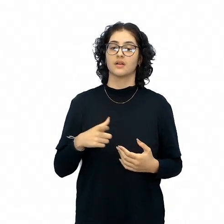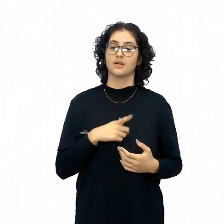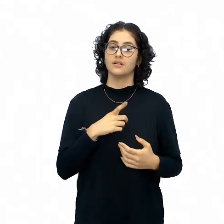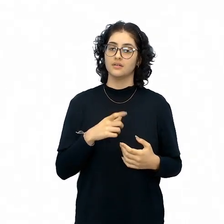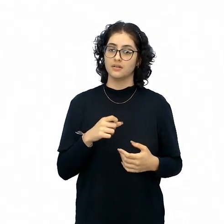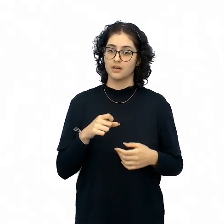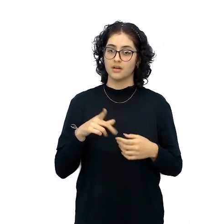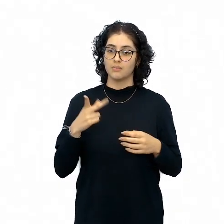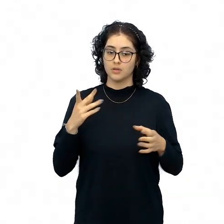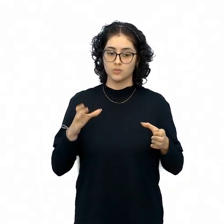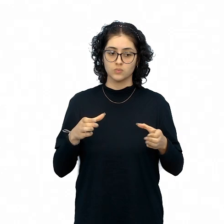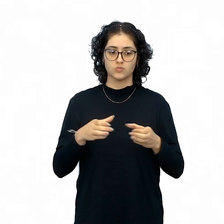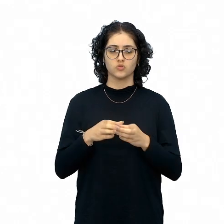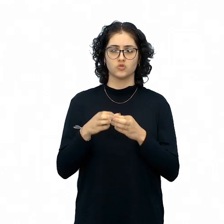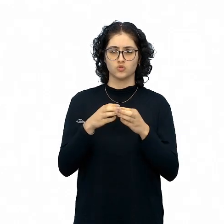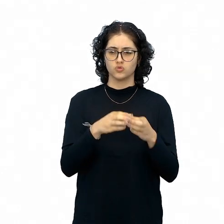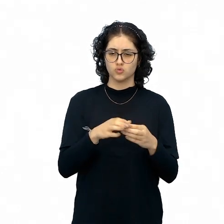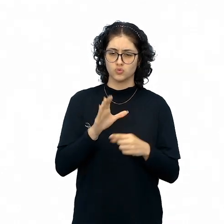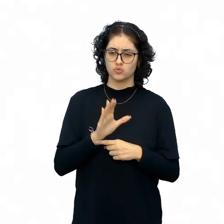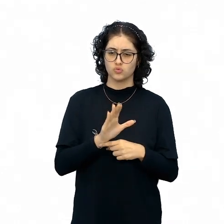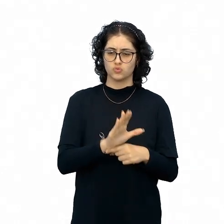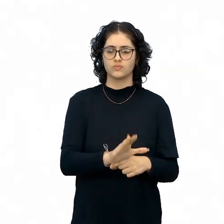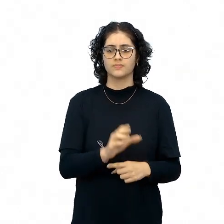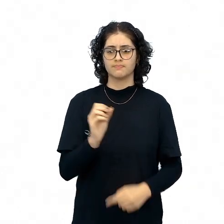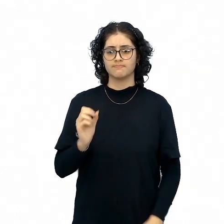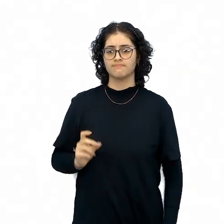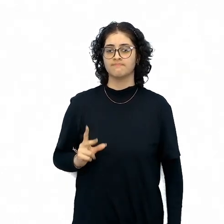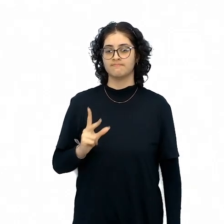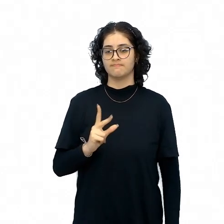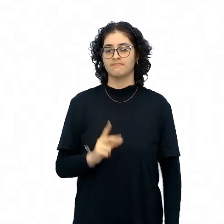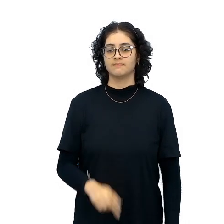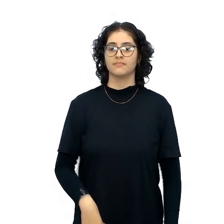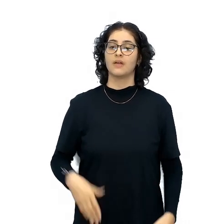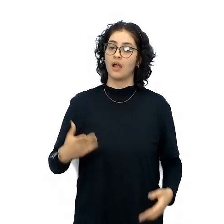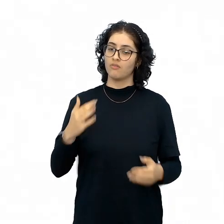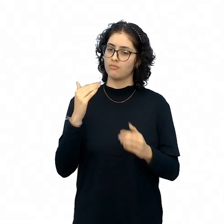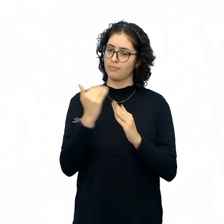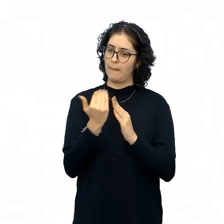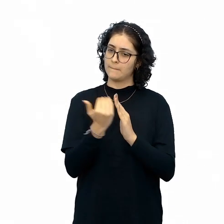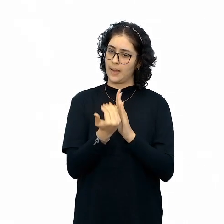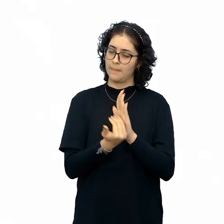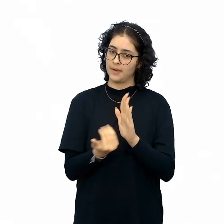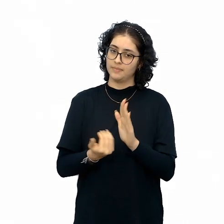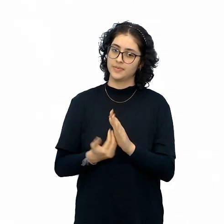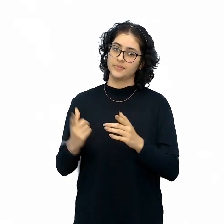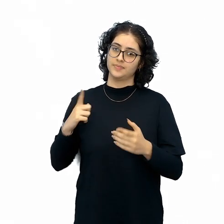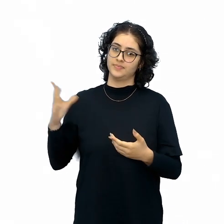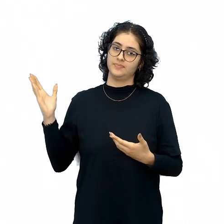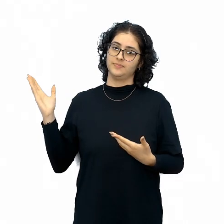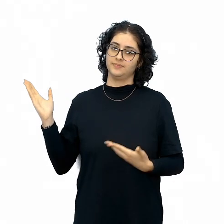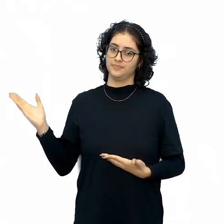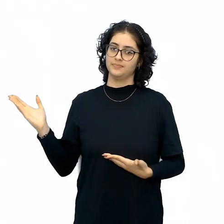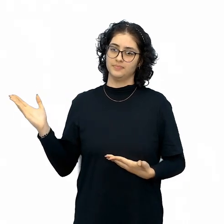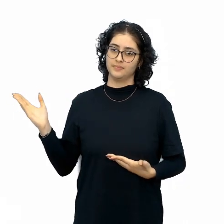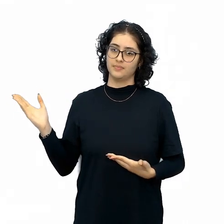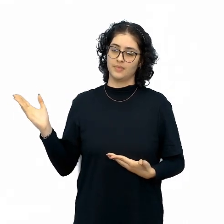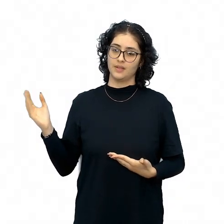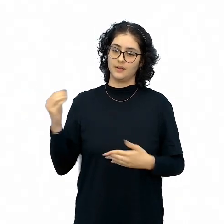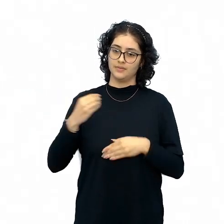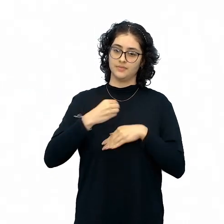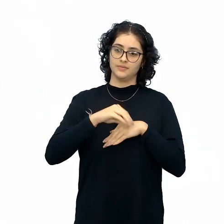ação coletiva, ok? Indicamos aí as etapas de estudo e de desenvolvimento